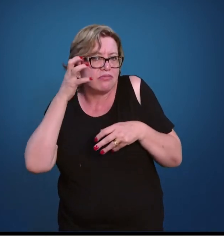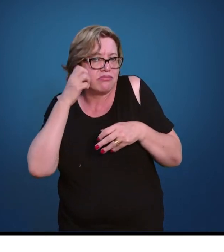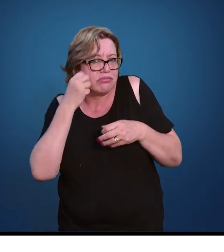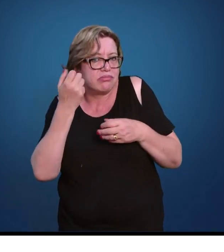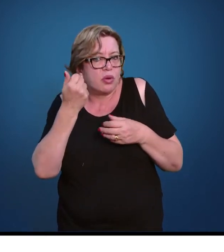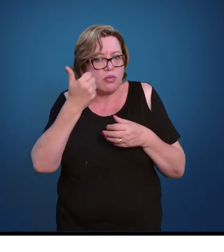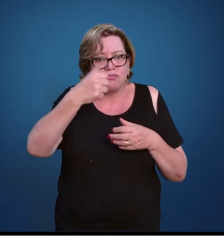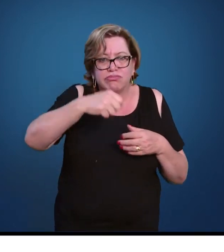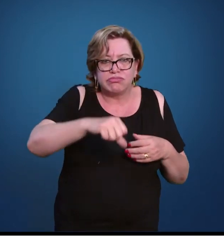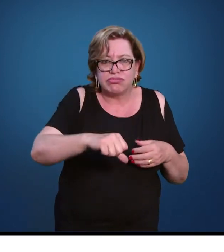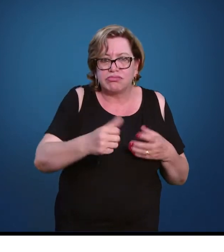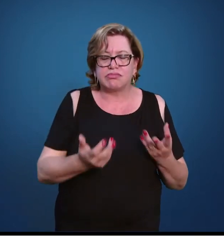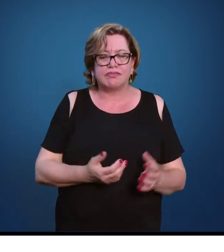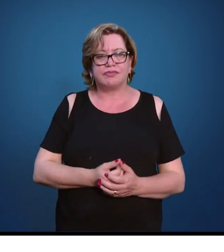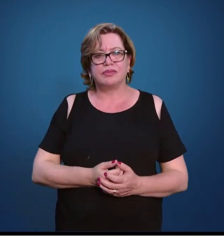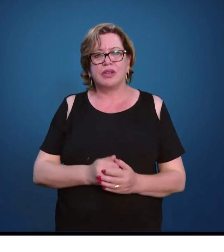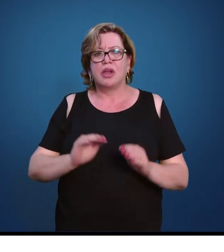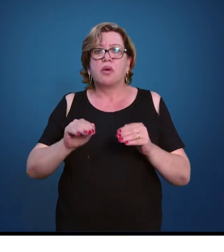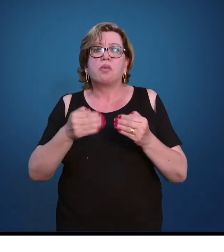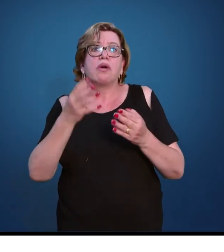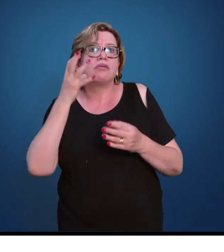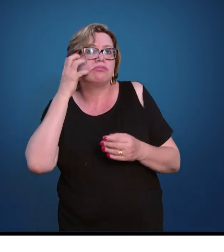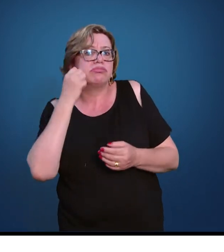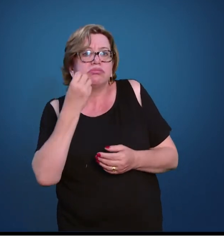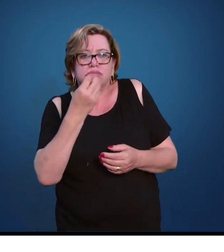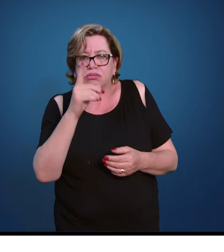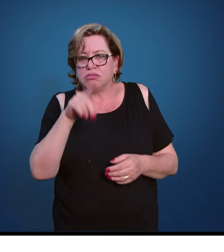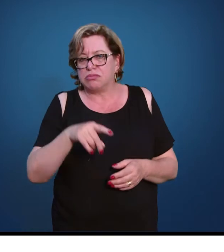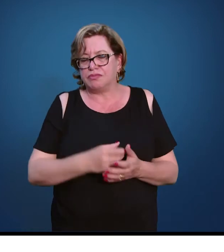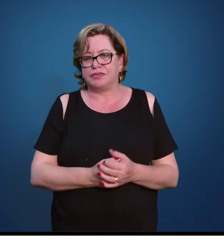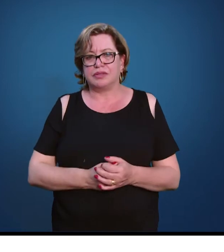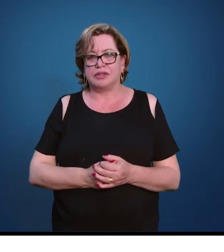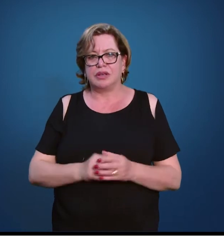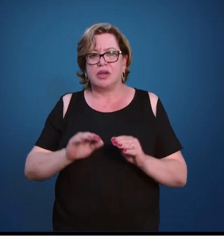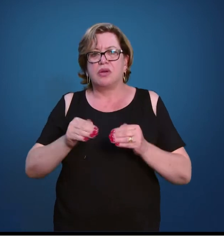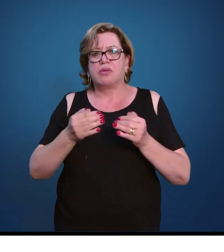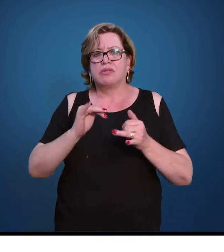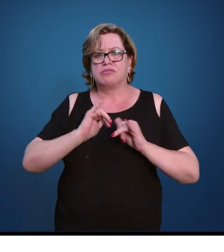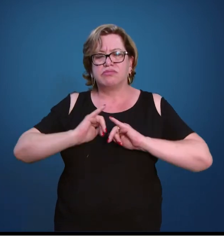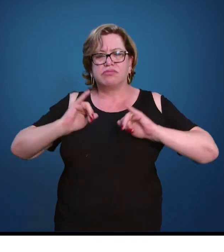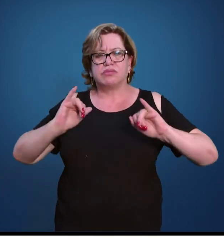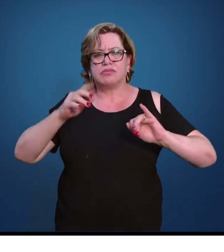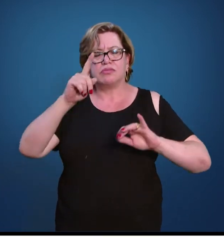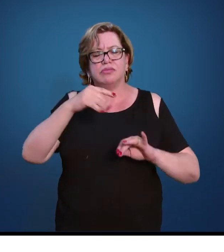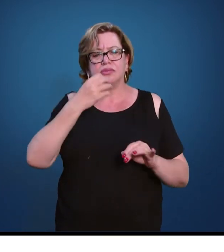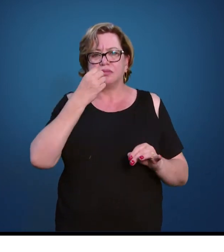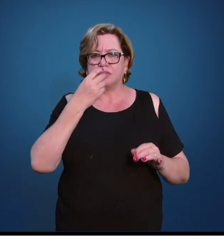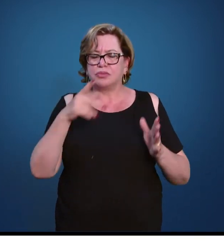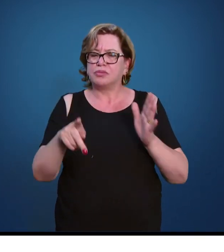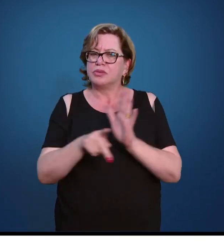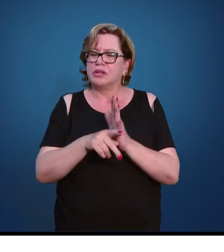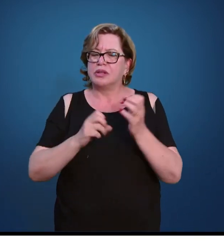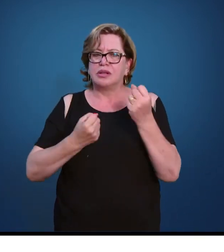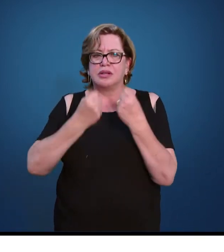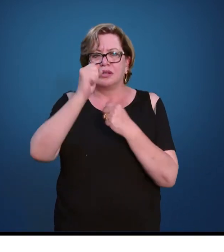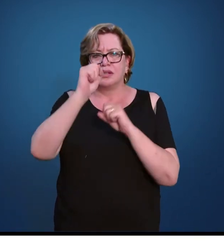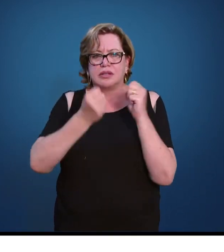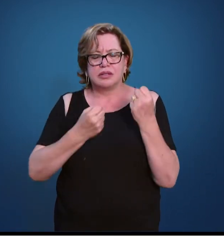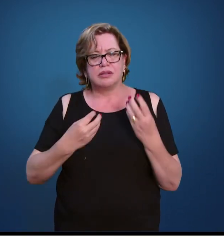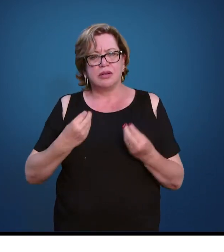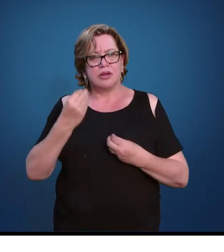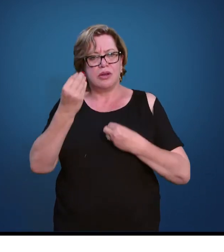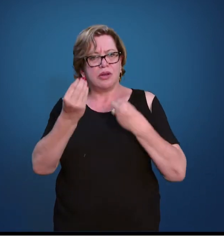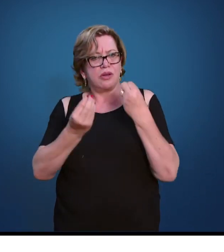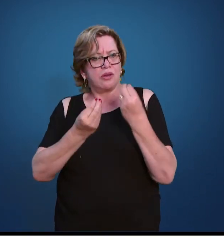prejuízo. Qual lucro é bom? Qual informação é boa para a empresa? Que tipo